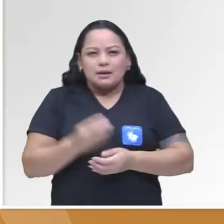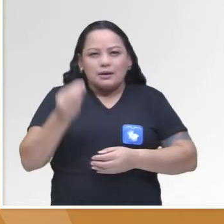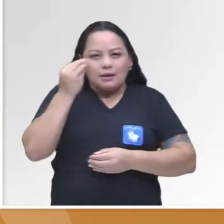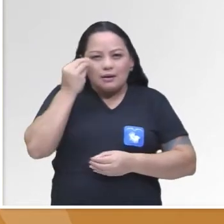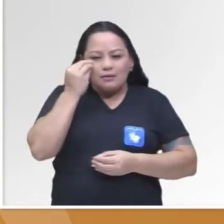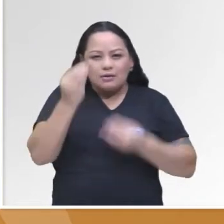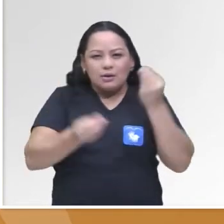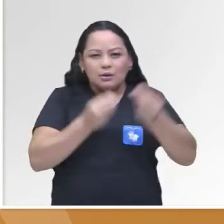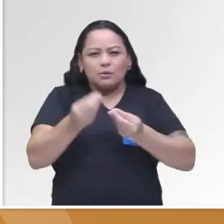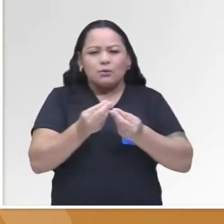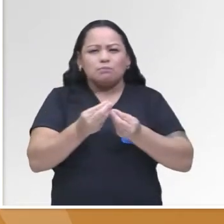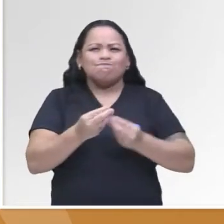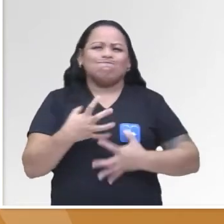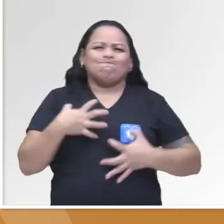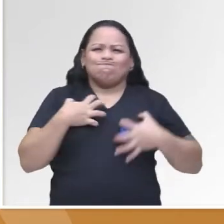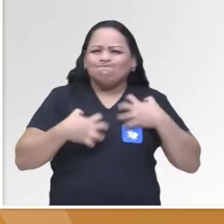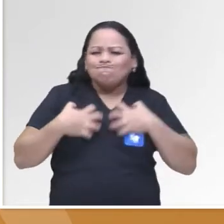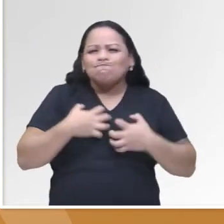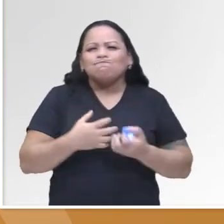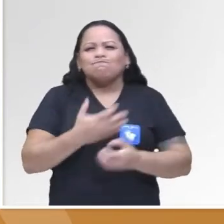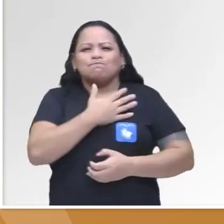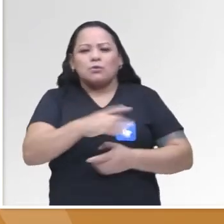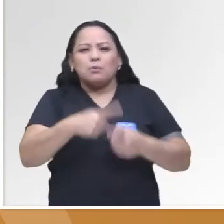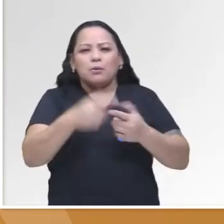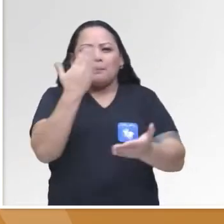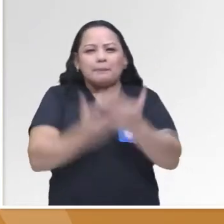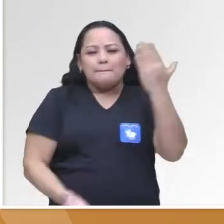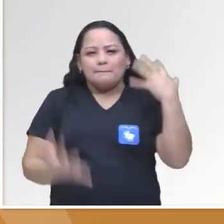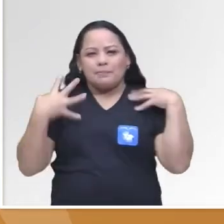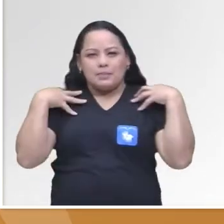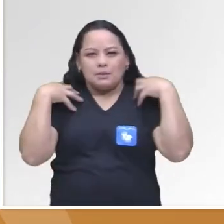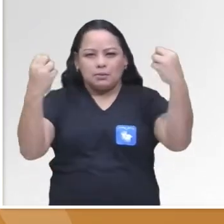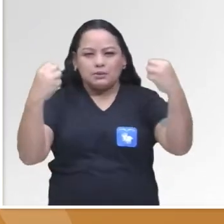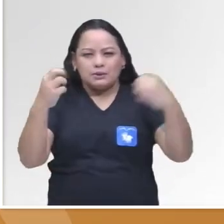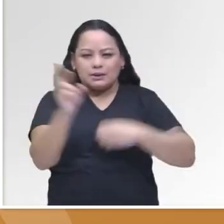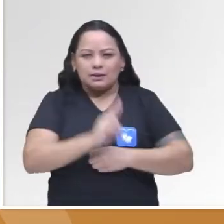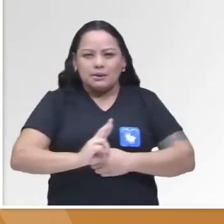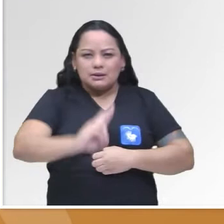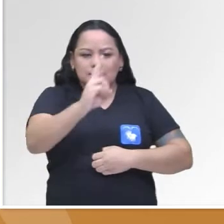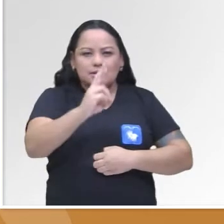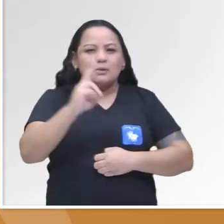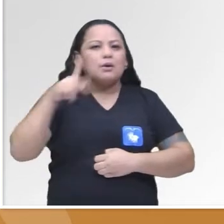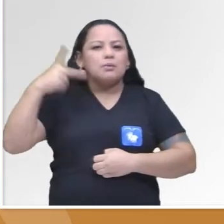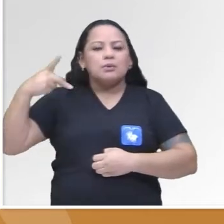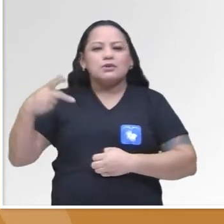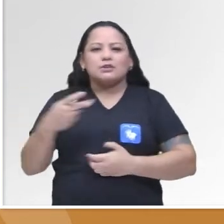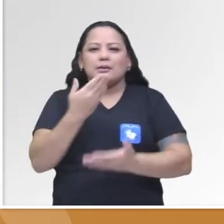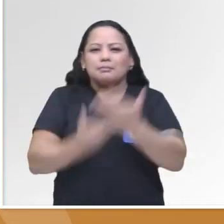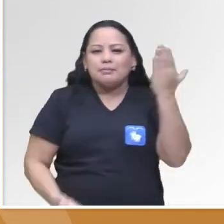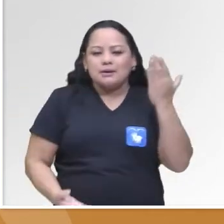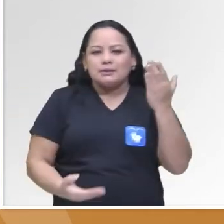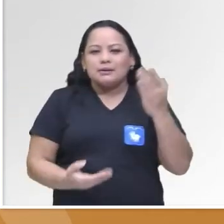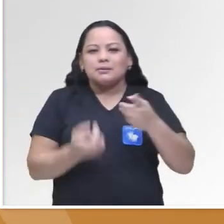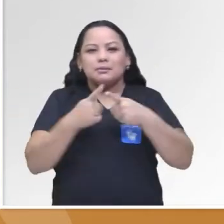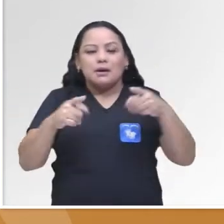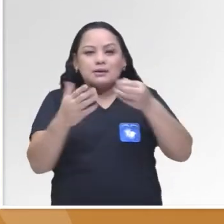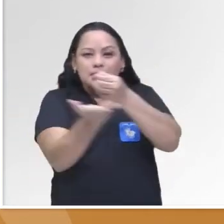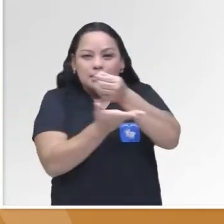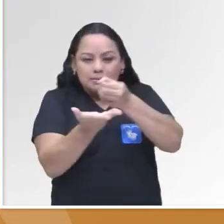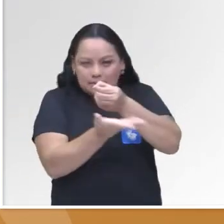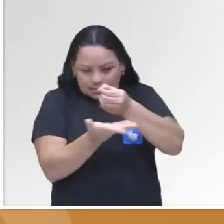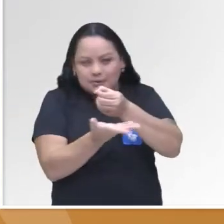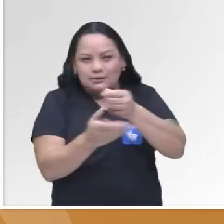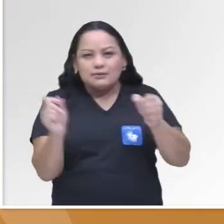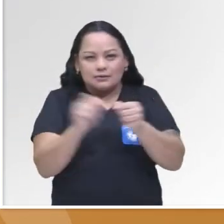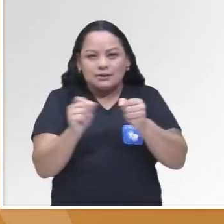muito insatisfeita, porque perdeu o poder, perdeu representatividade política. E isso vai dar base para que